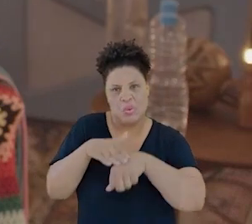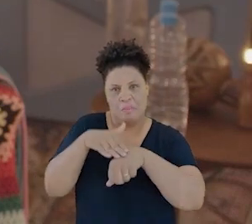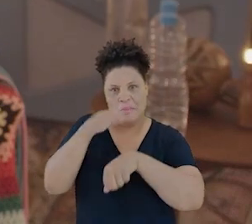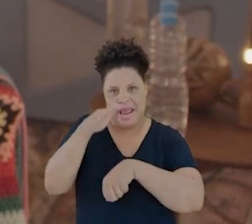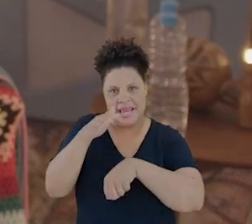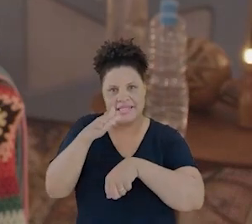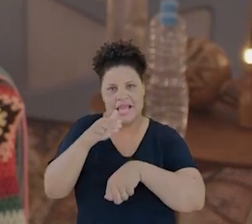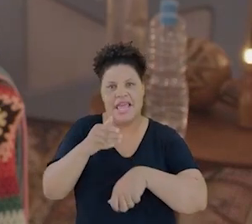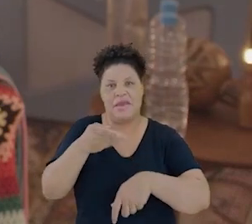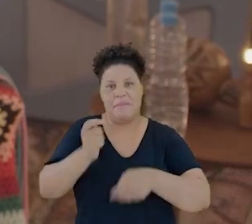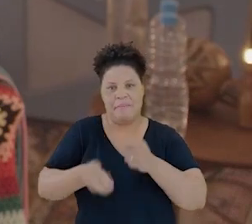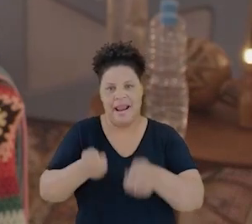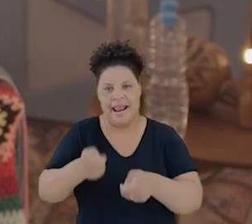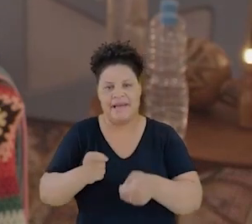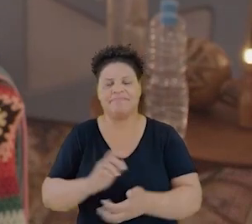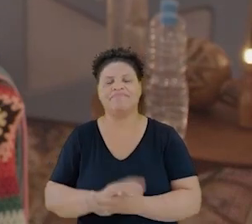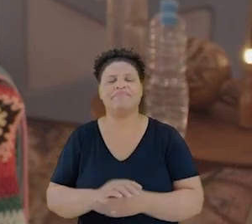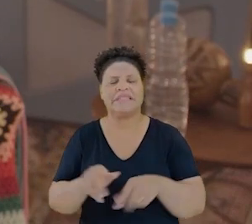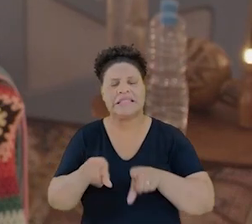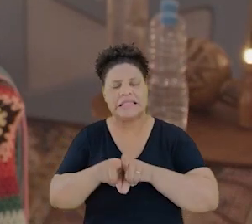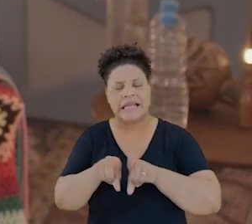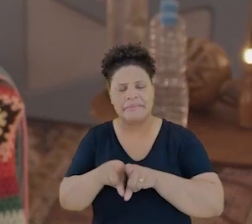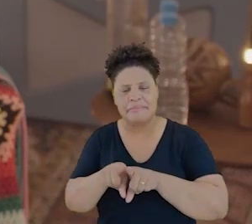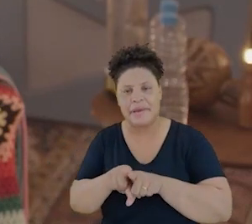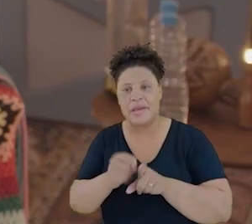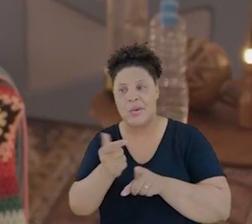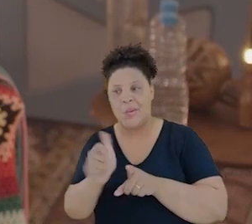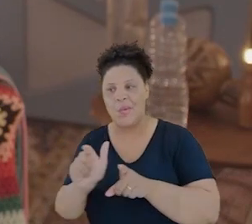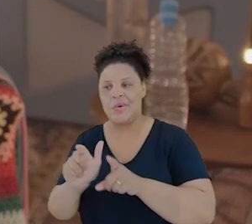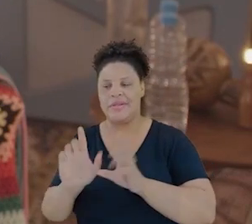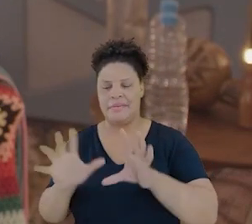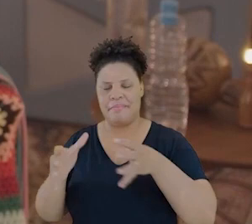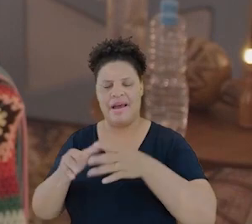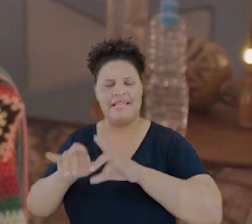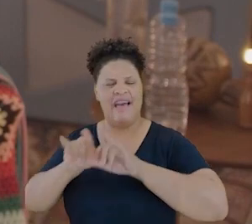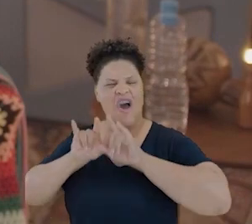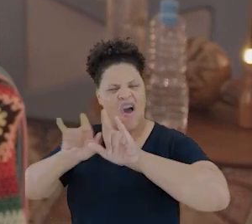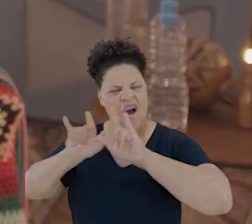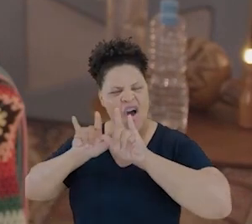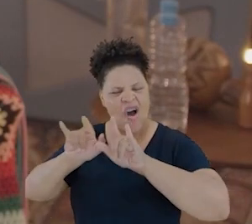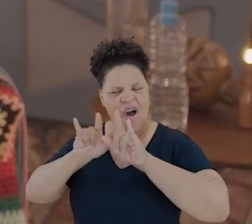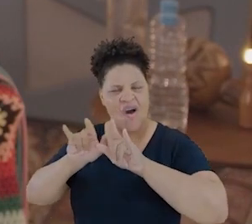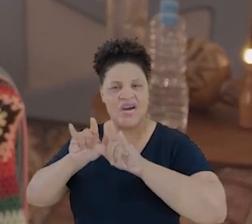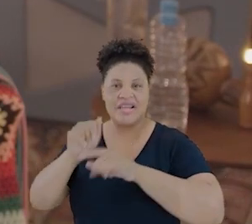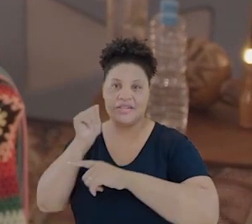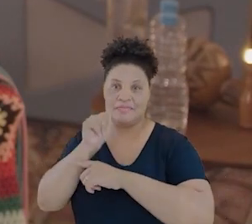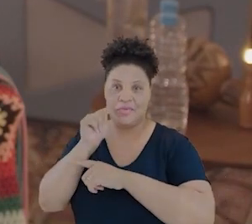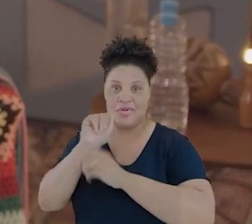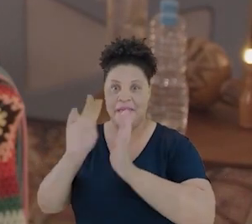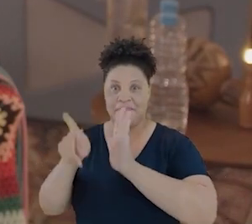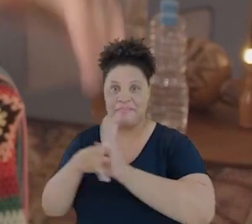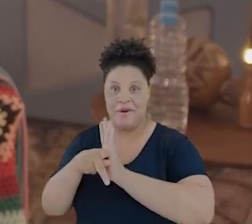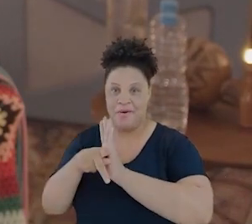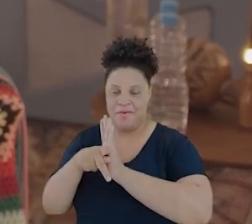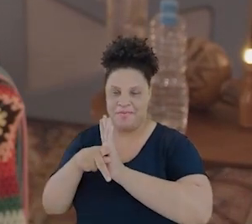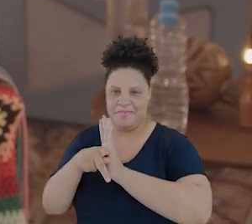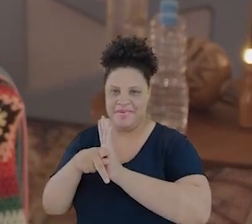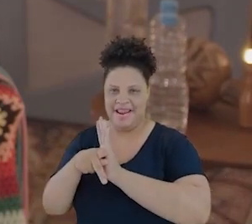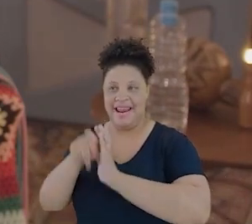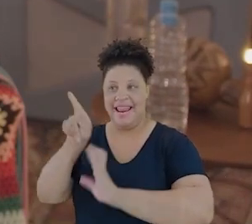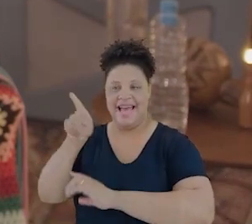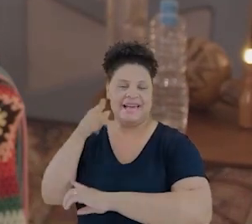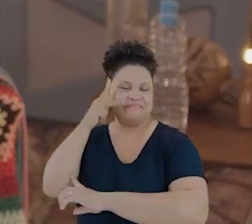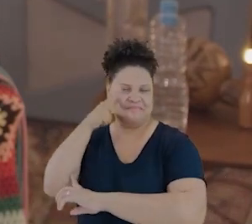aí, tipo, um tempo ainda tocando, sendo baterista de uma banda de rock, uma das primeiras bandas só de mulheres da Paraíba.